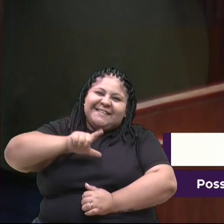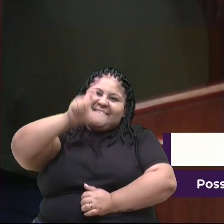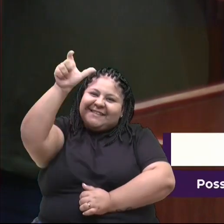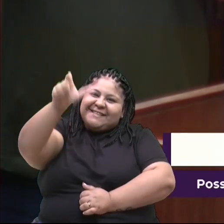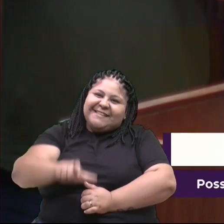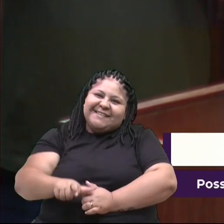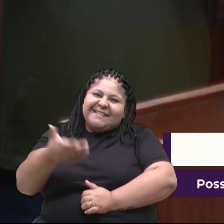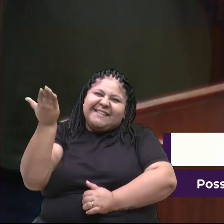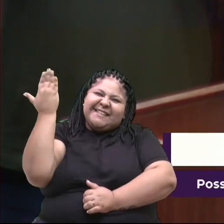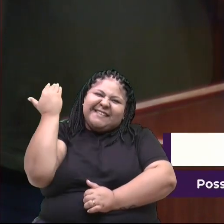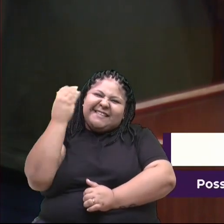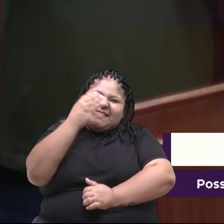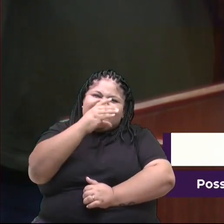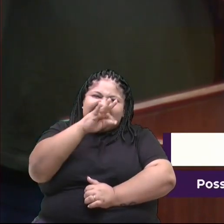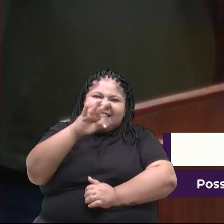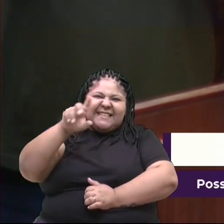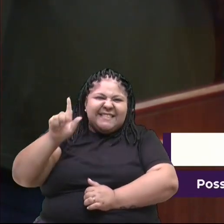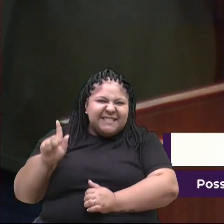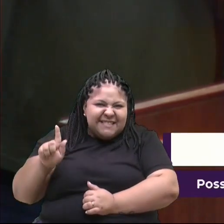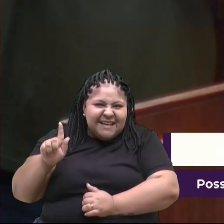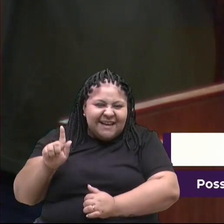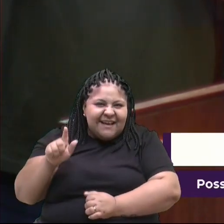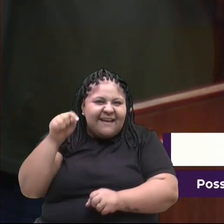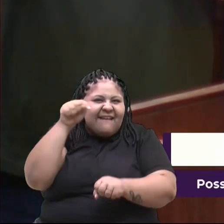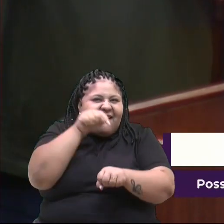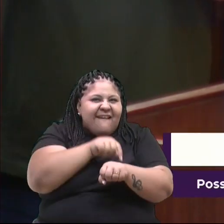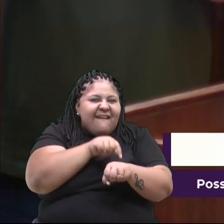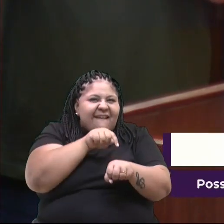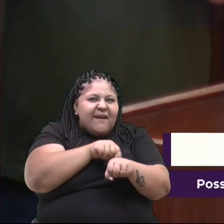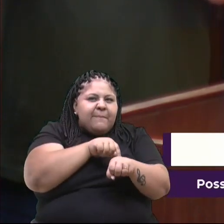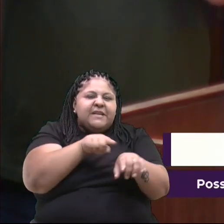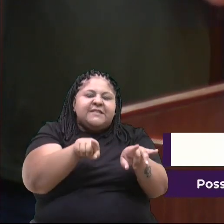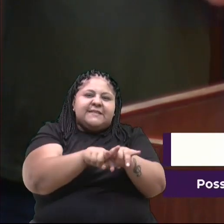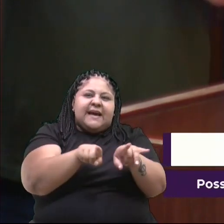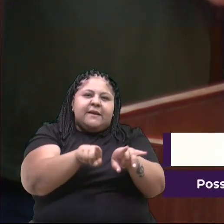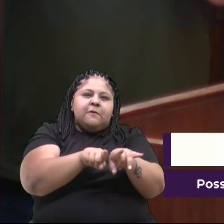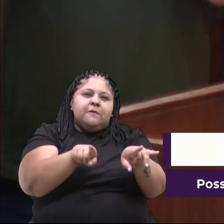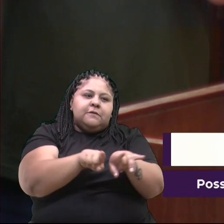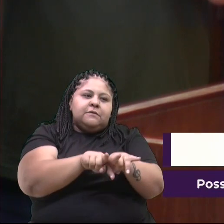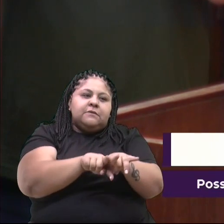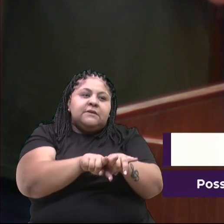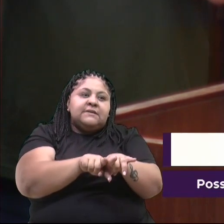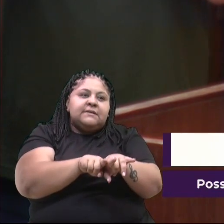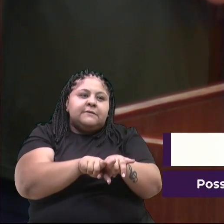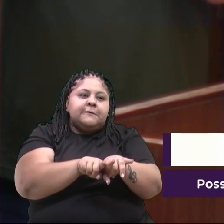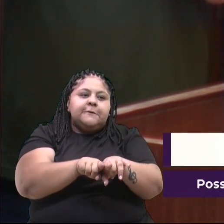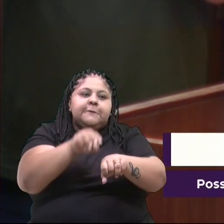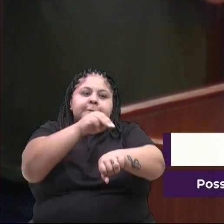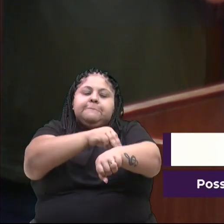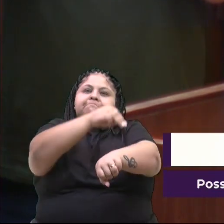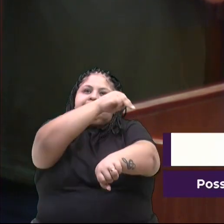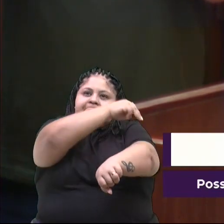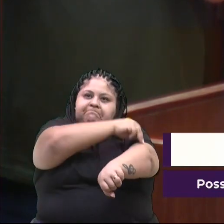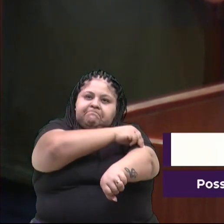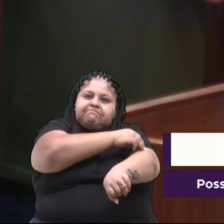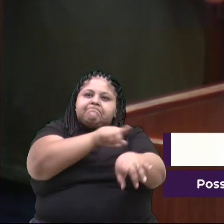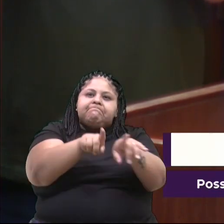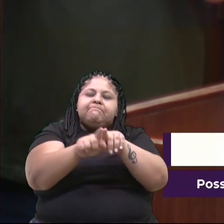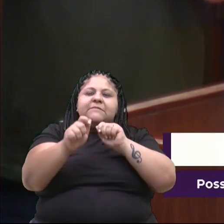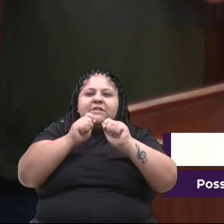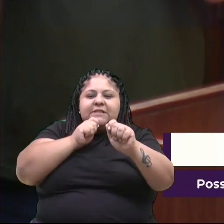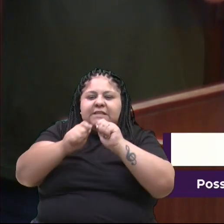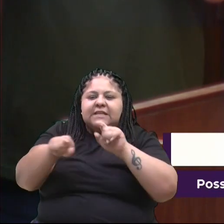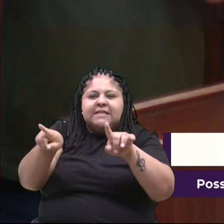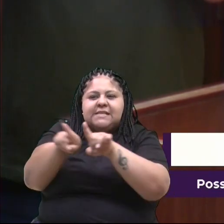meu tempo do CTG, que é do meu tempo do magistério, que é do meu tempo do jornalismo, que veio na